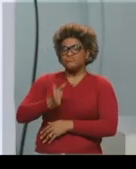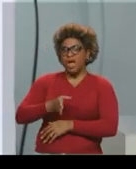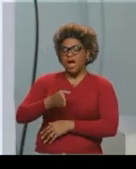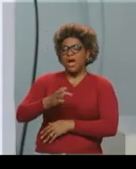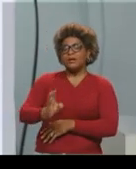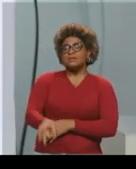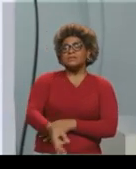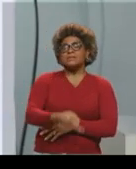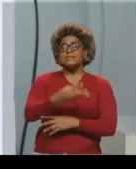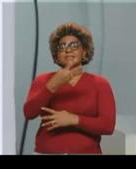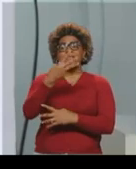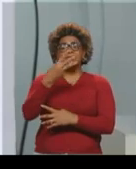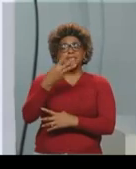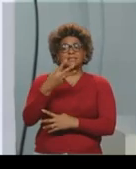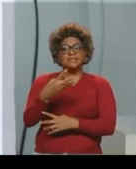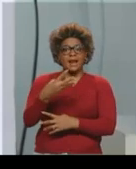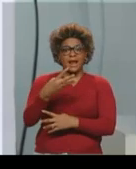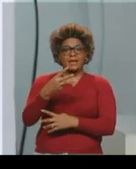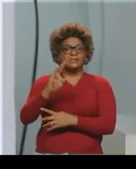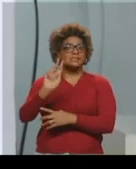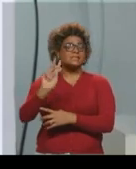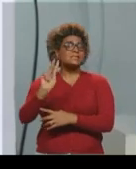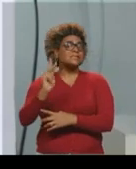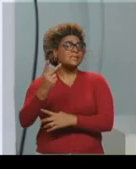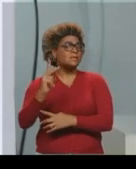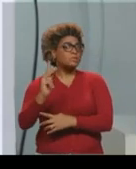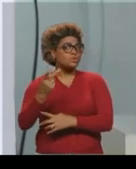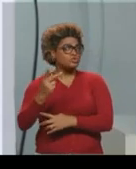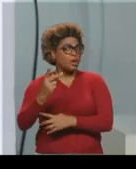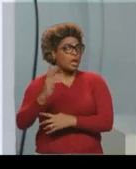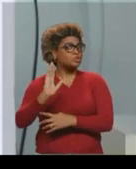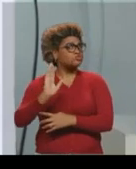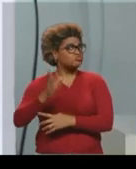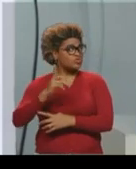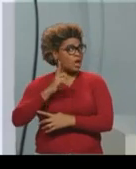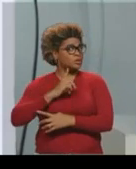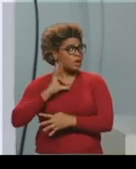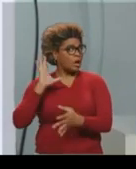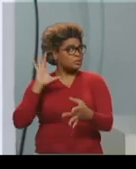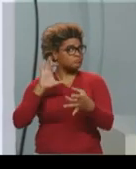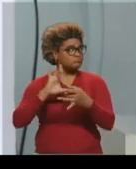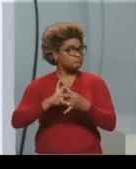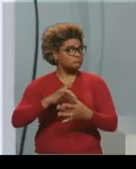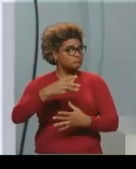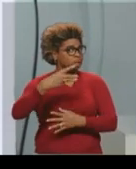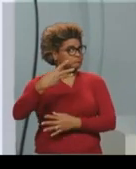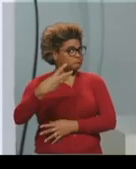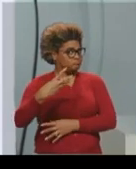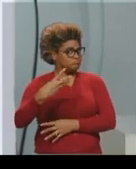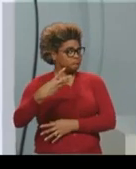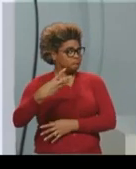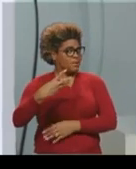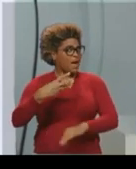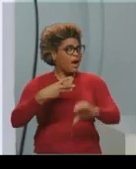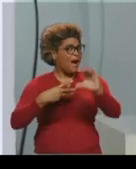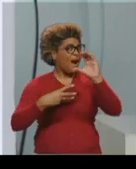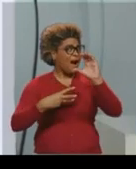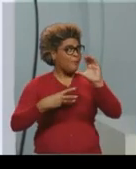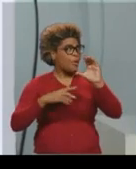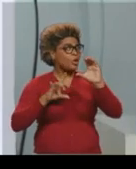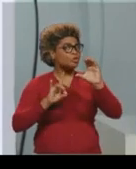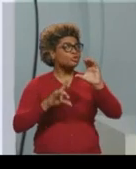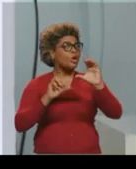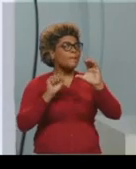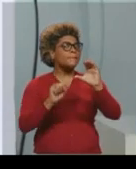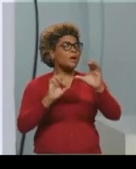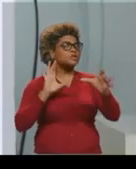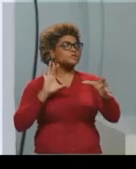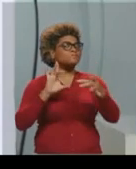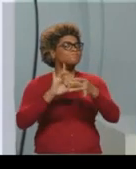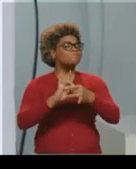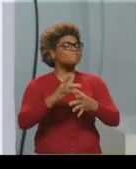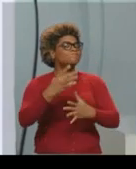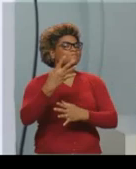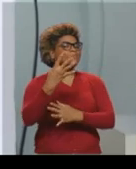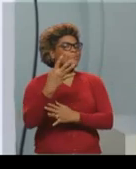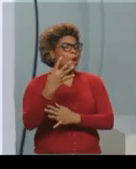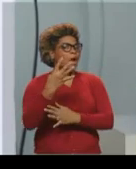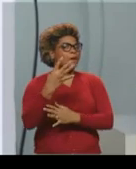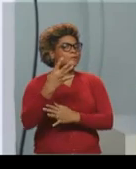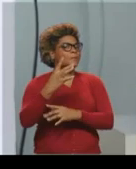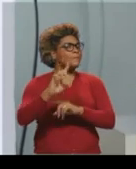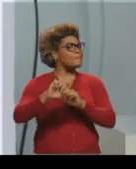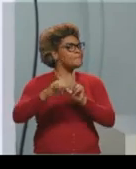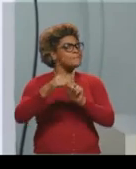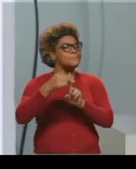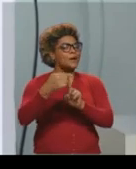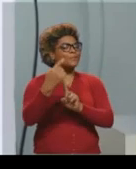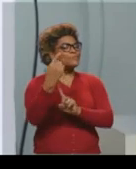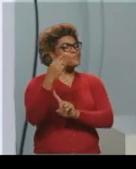3 ligações. Se o carbono só pode fazer 4, ele só poderia fazer mais uma ligação. Então, se aqui tiver um CH3,